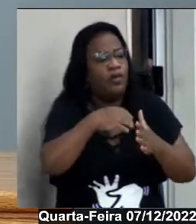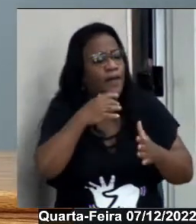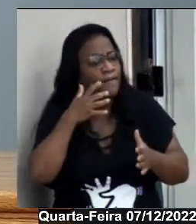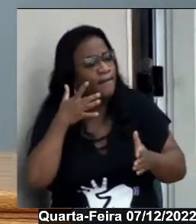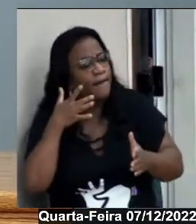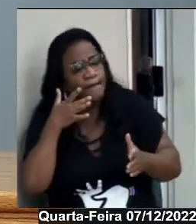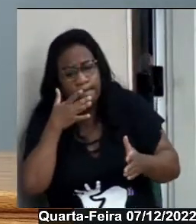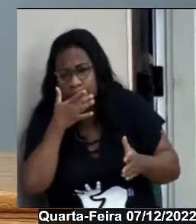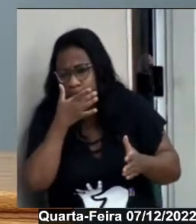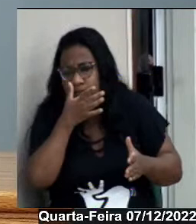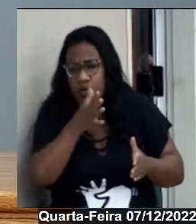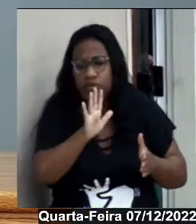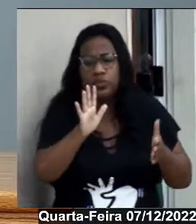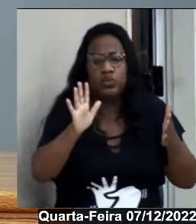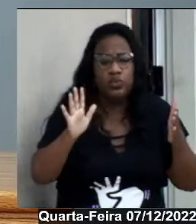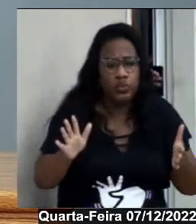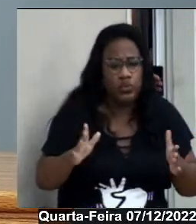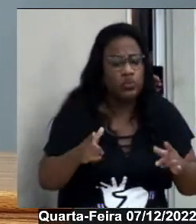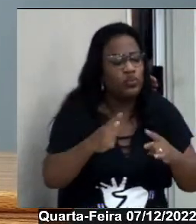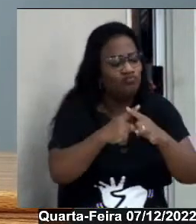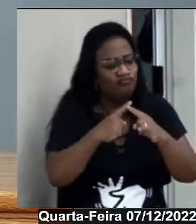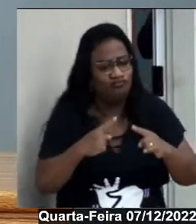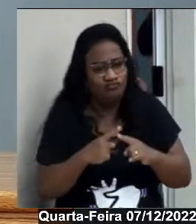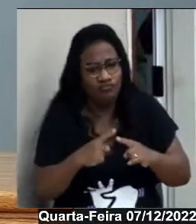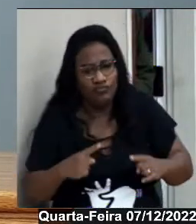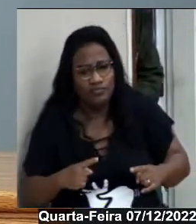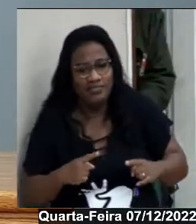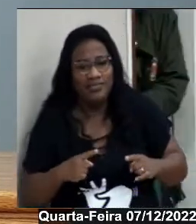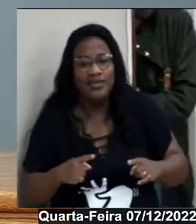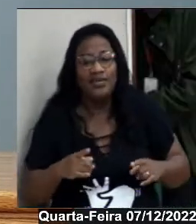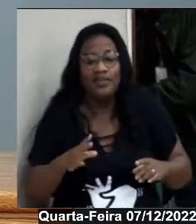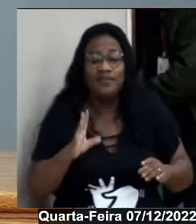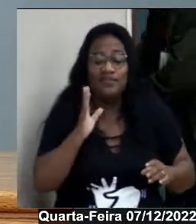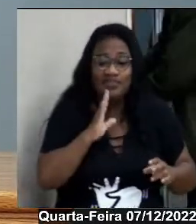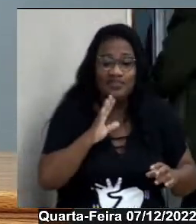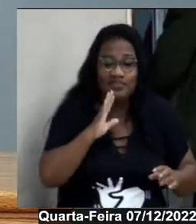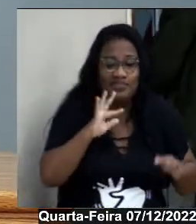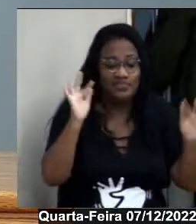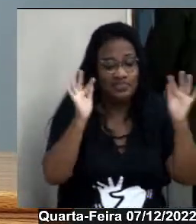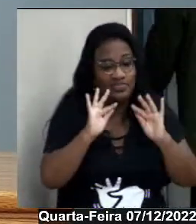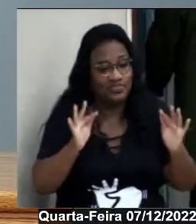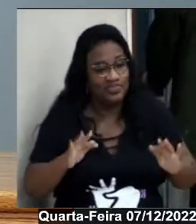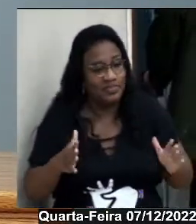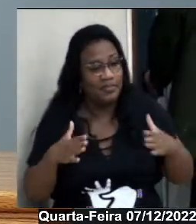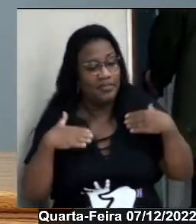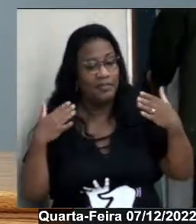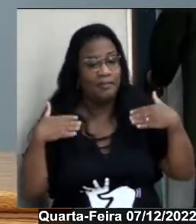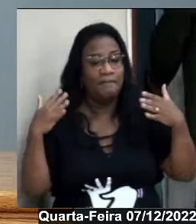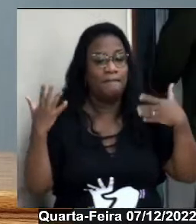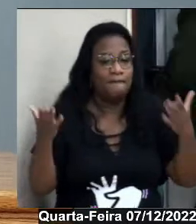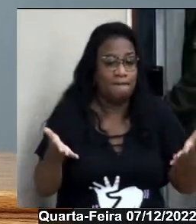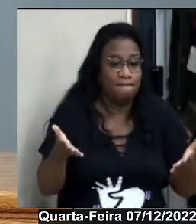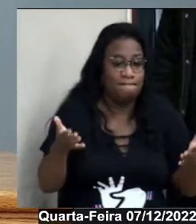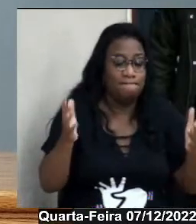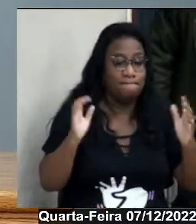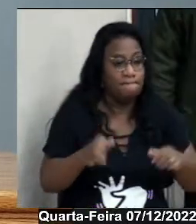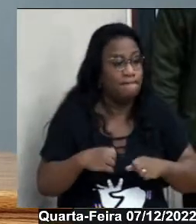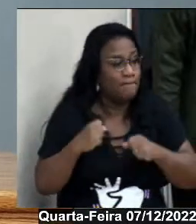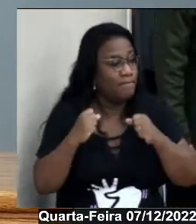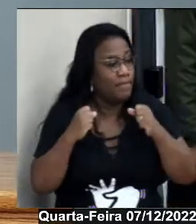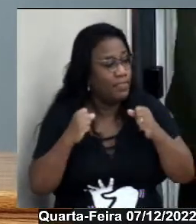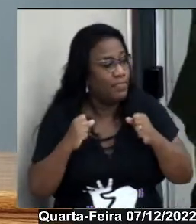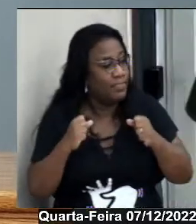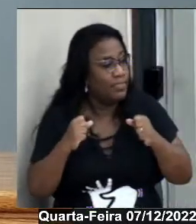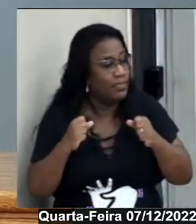gostoso. O futebol, ele une amigos, inimigos, e une todo mundo na beira do campo para torcer, para vibrar, para gritar, né? Para